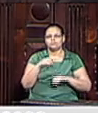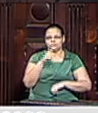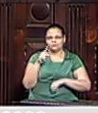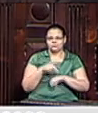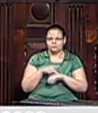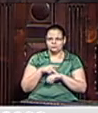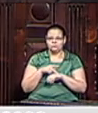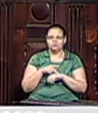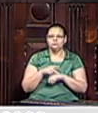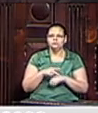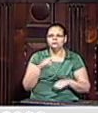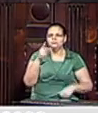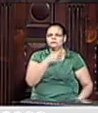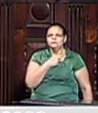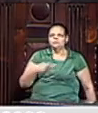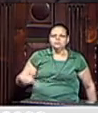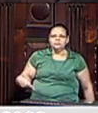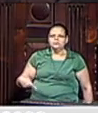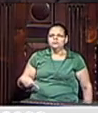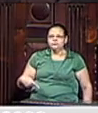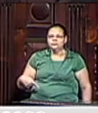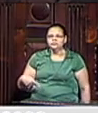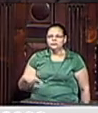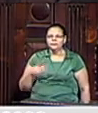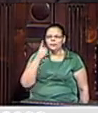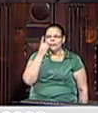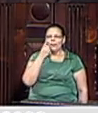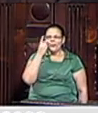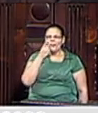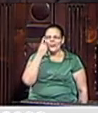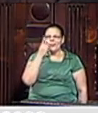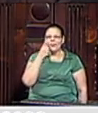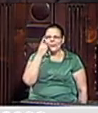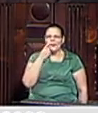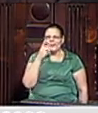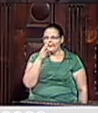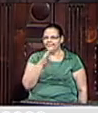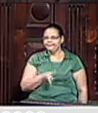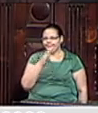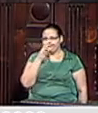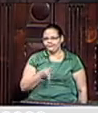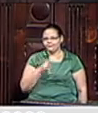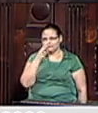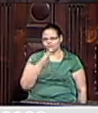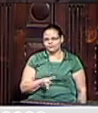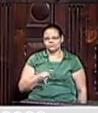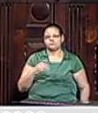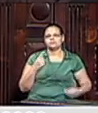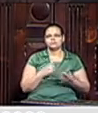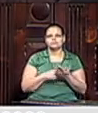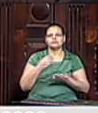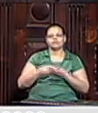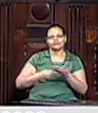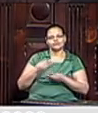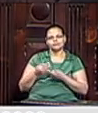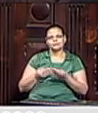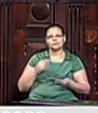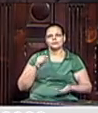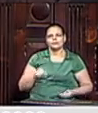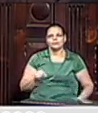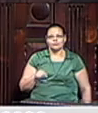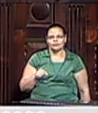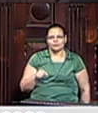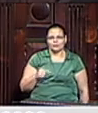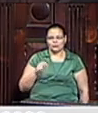país. O presidente da Câmara dos Deputados é acusado de negociar com empreiteiras, o